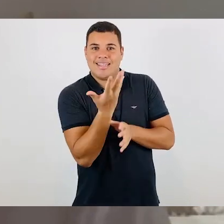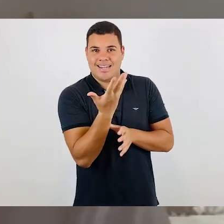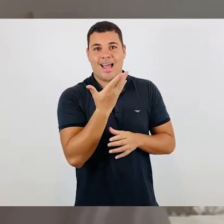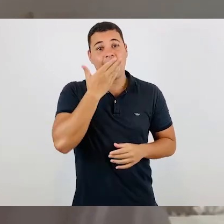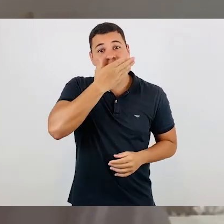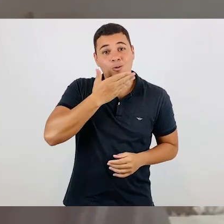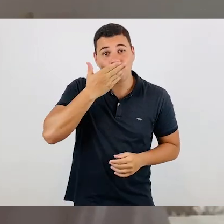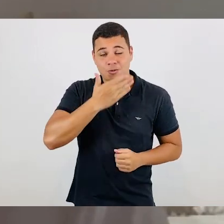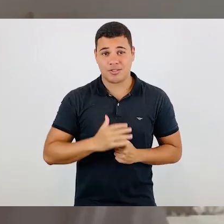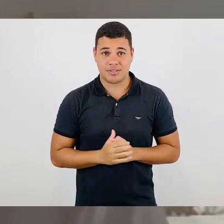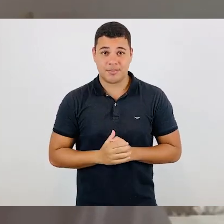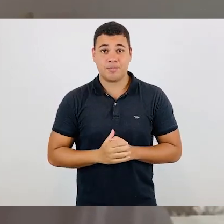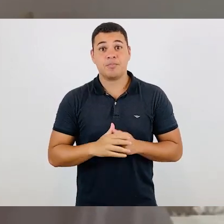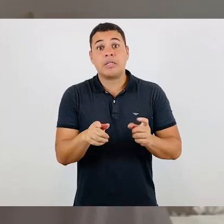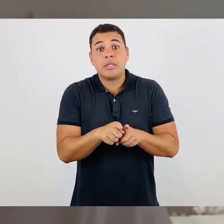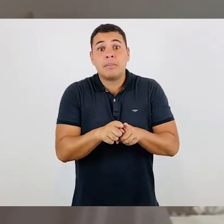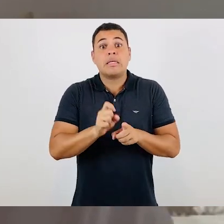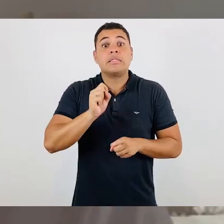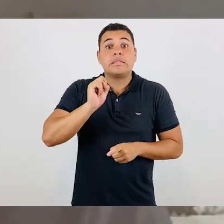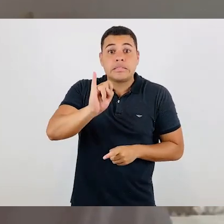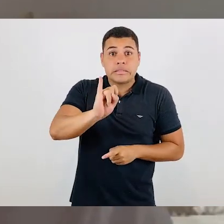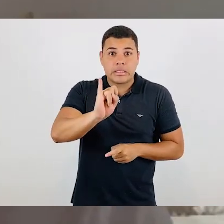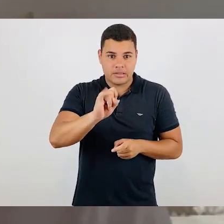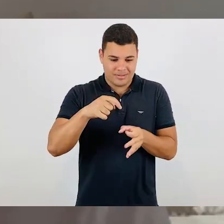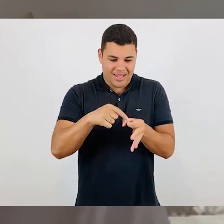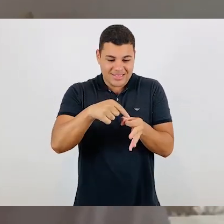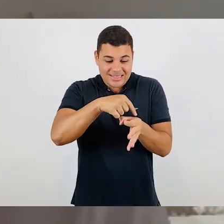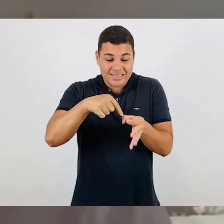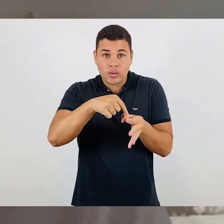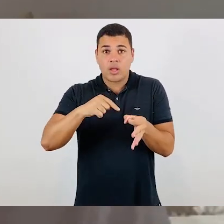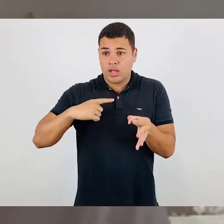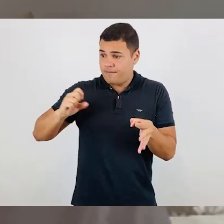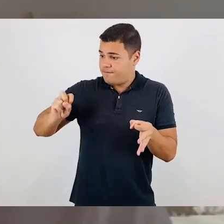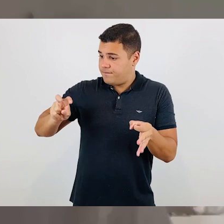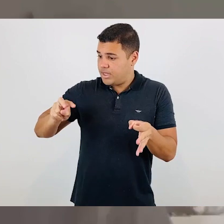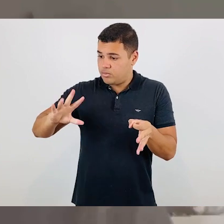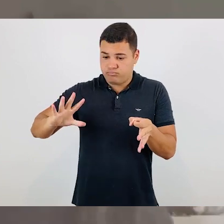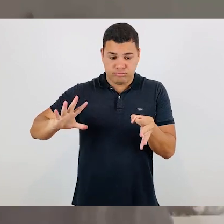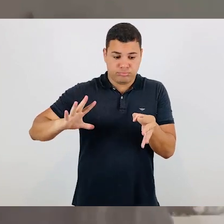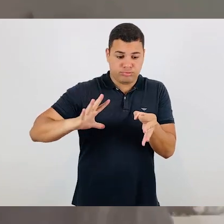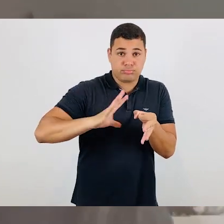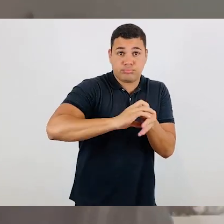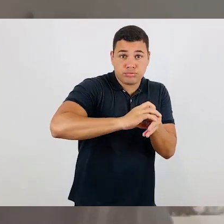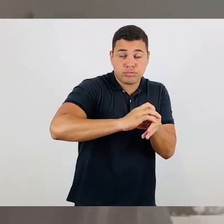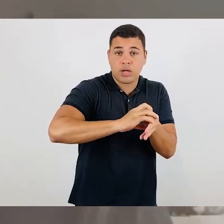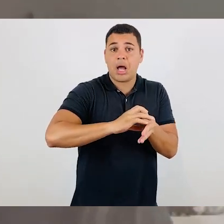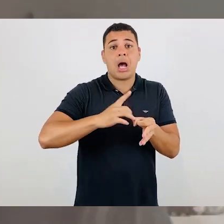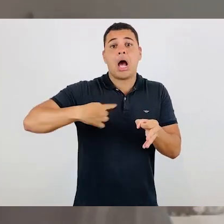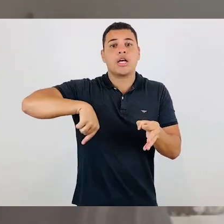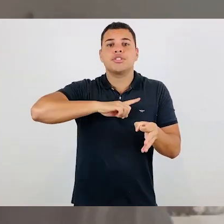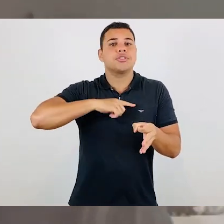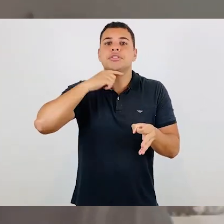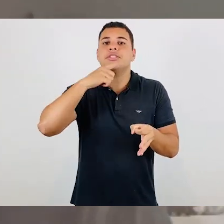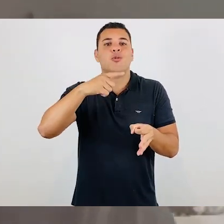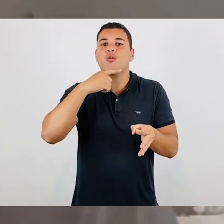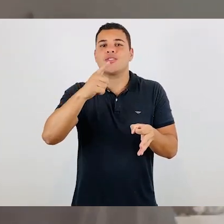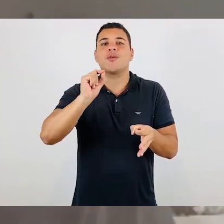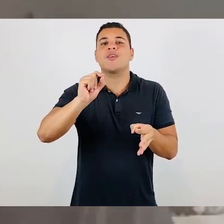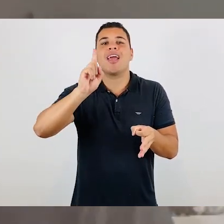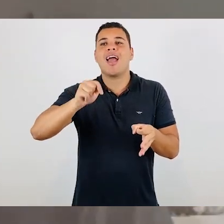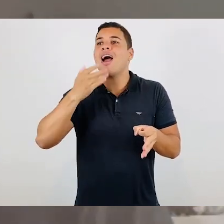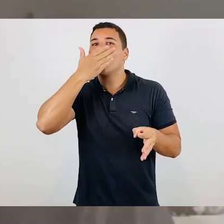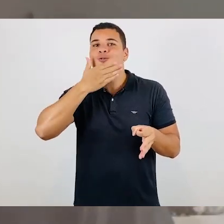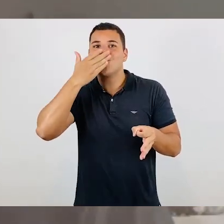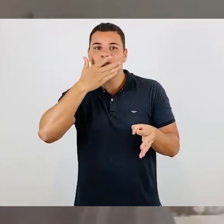produção de insulina no nosso corpo. E com a produção de insulina um pouco dificultada, a gente não consegue colocar o açúcar dentro